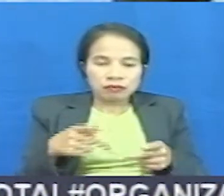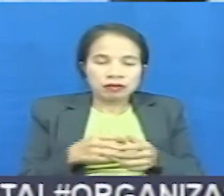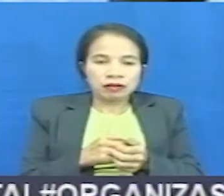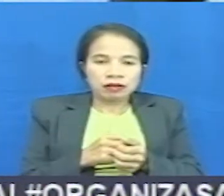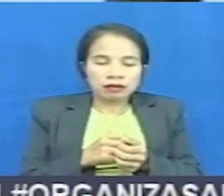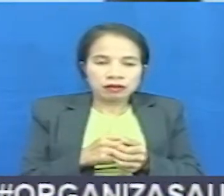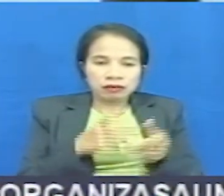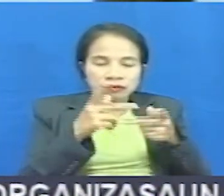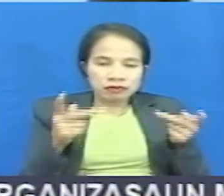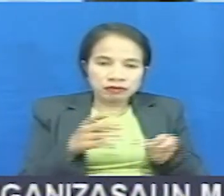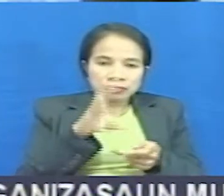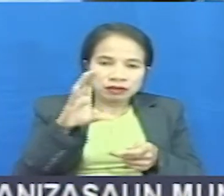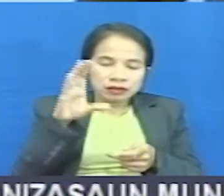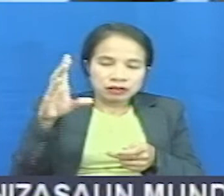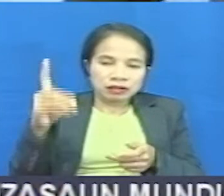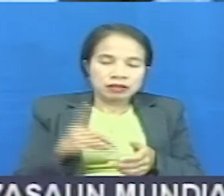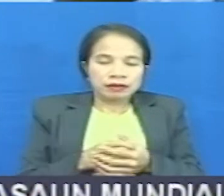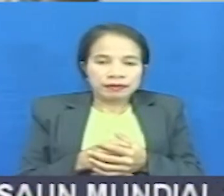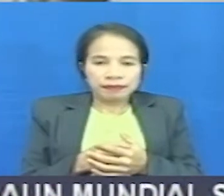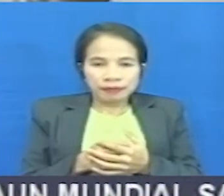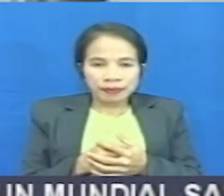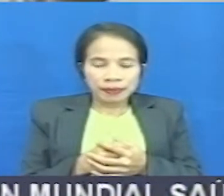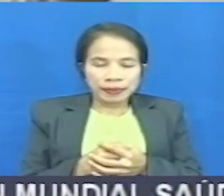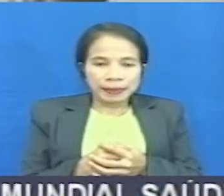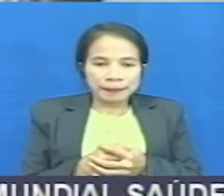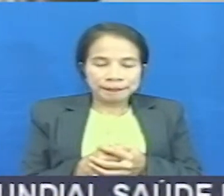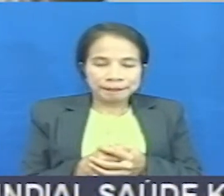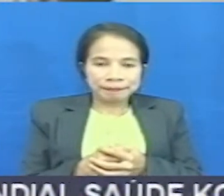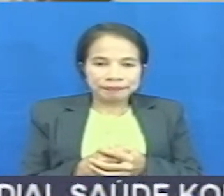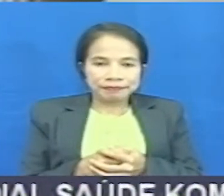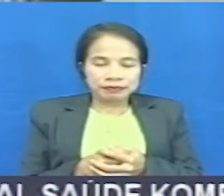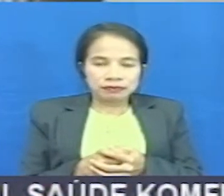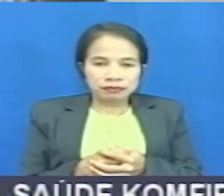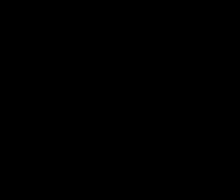Integrado Gestão Crise nian. Candido Alves, Zeronimo Mauno, hato reportazen.